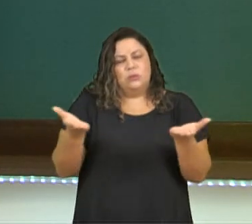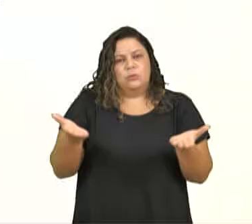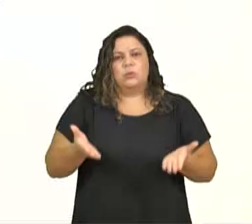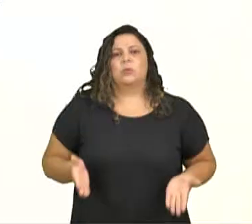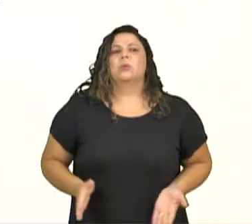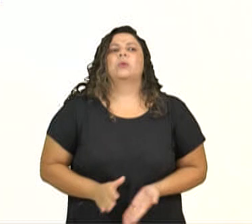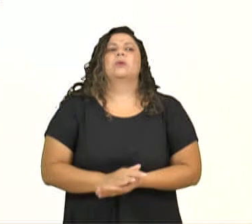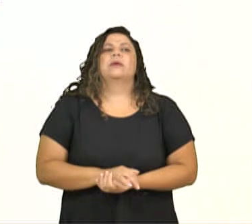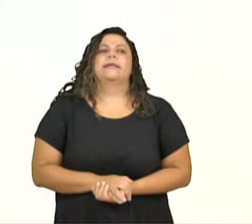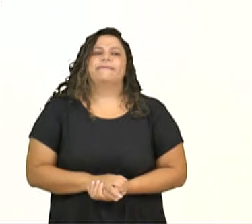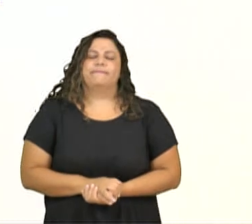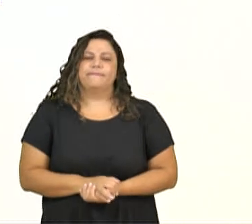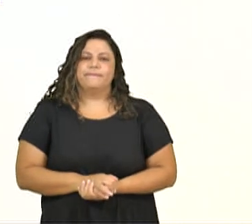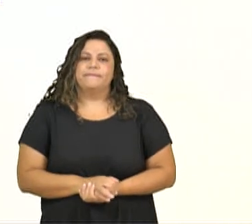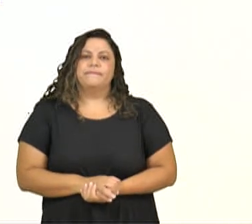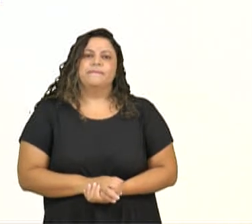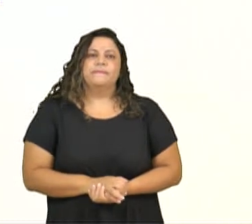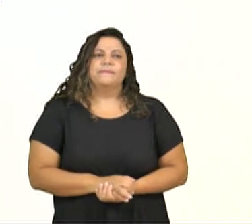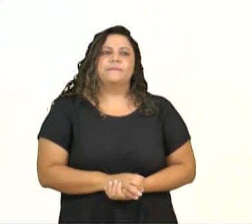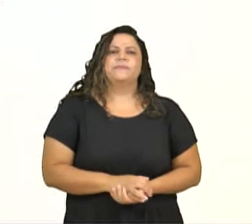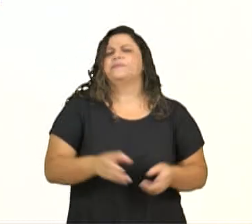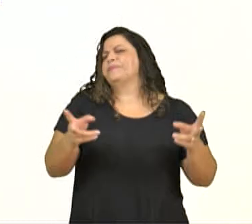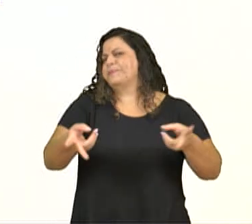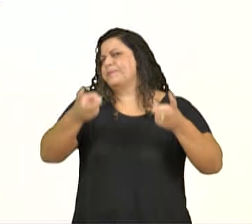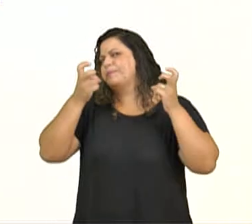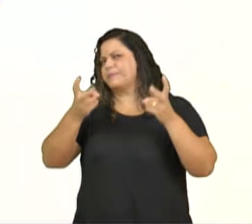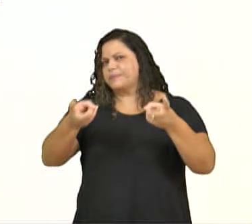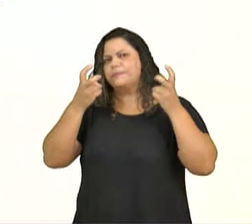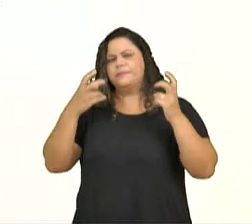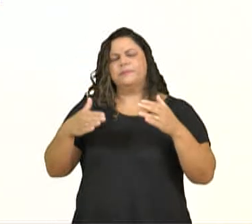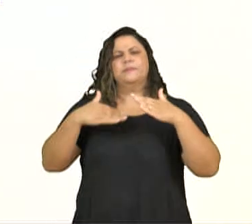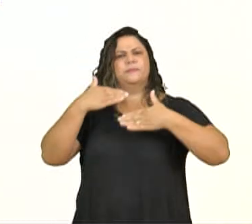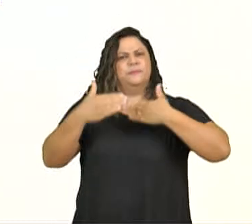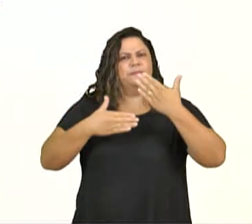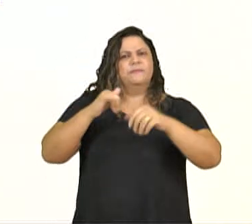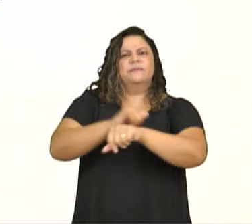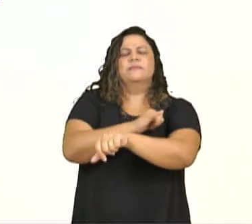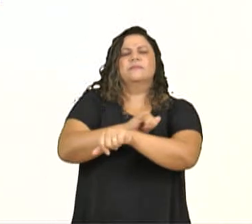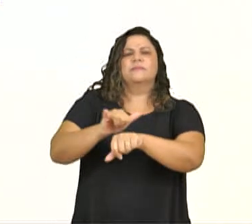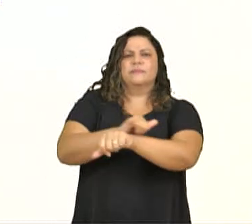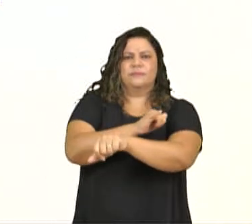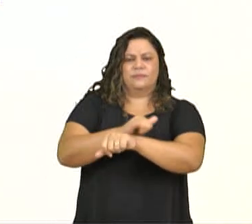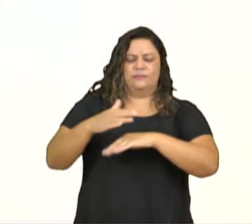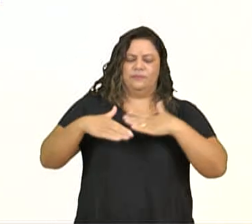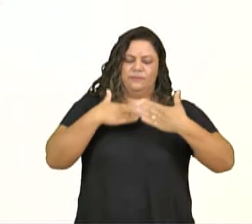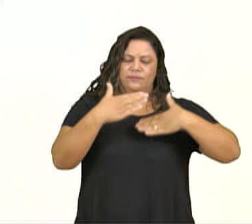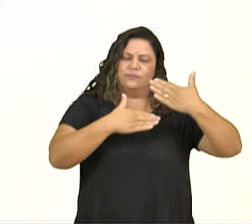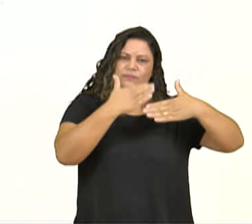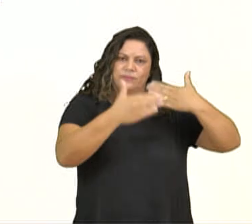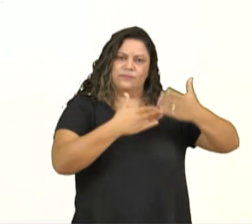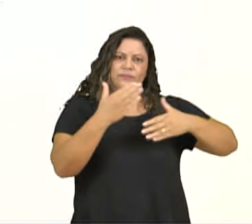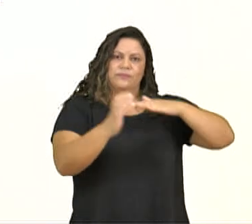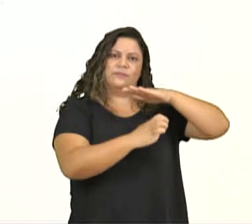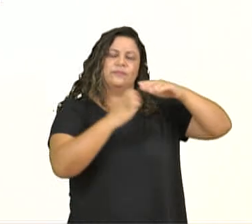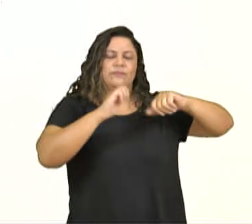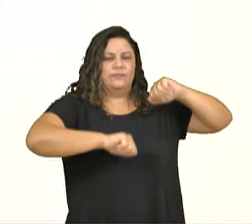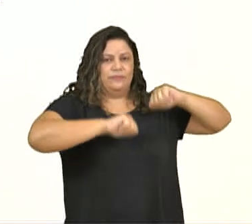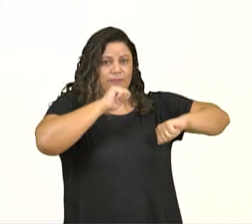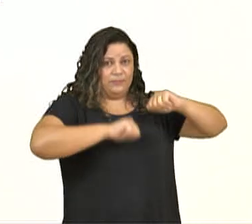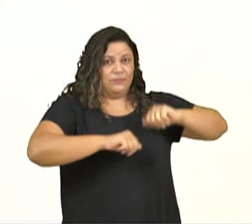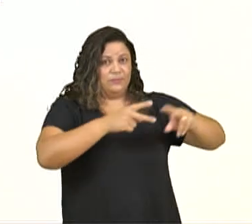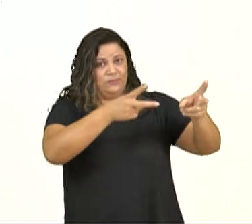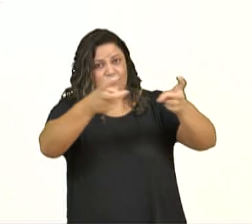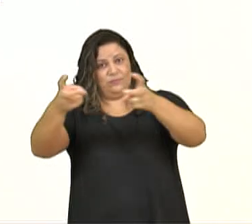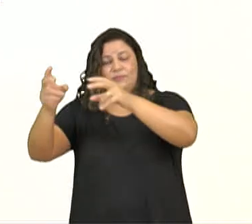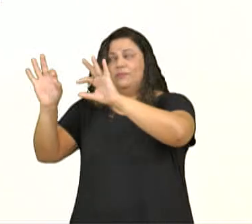atualmente. E aí nós vamos perceber uma série de estratégias desenvolvidas pelas empresas. Como você pode ver na